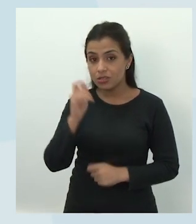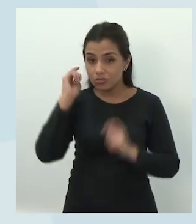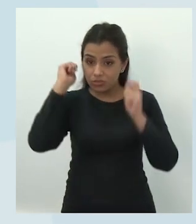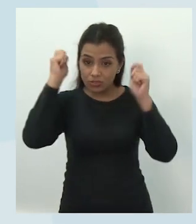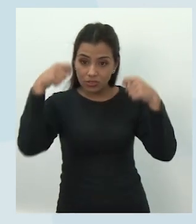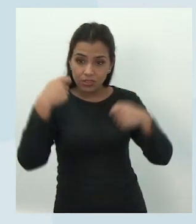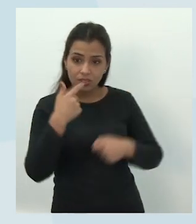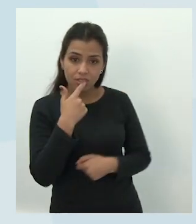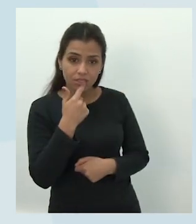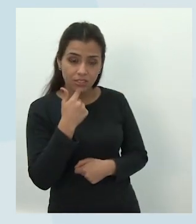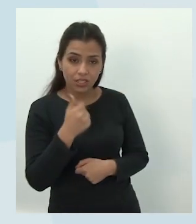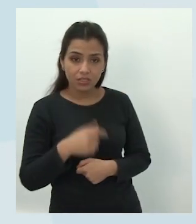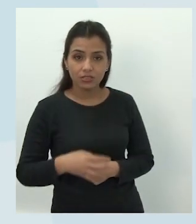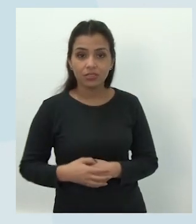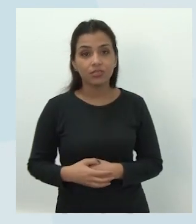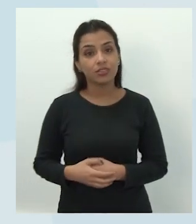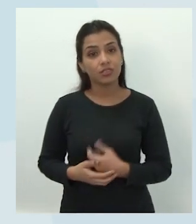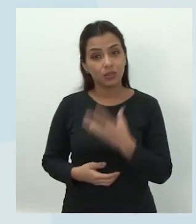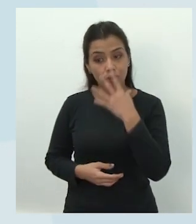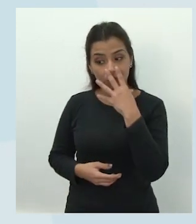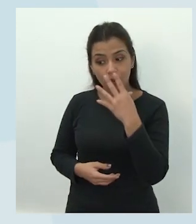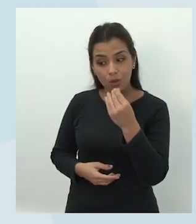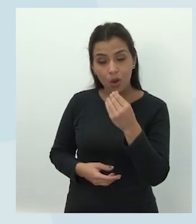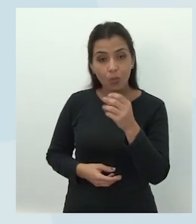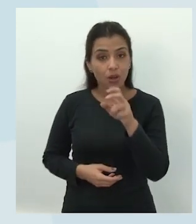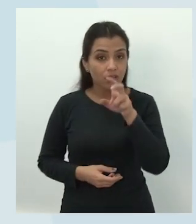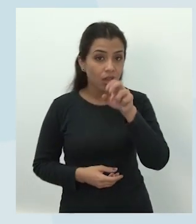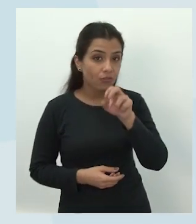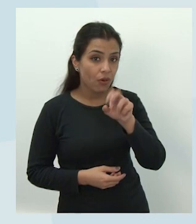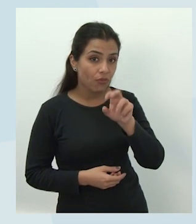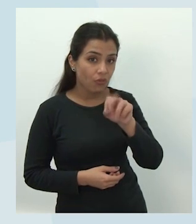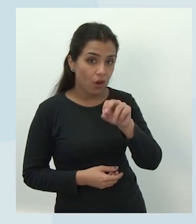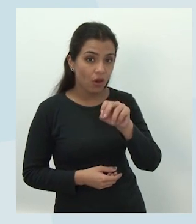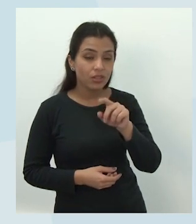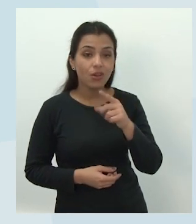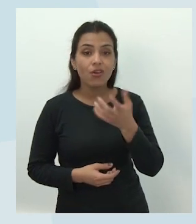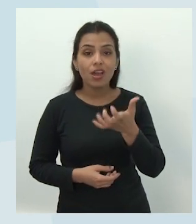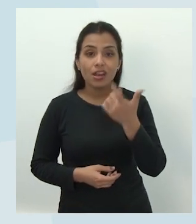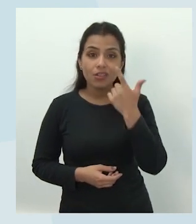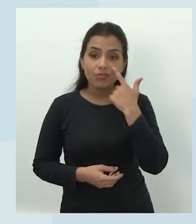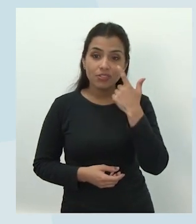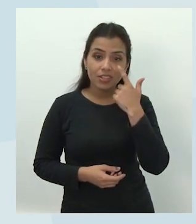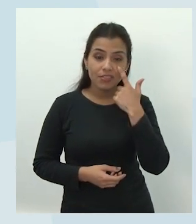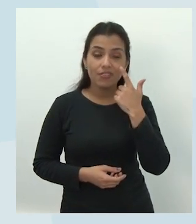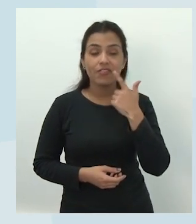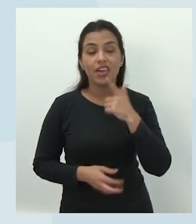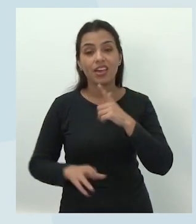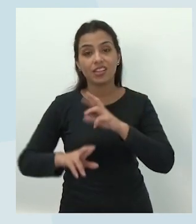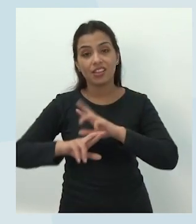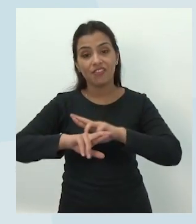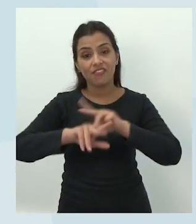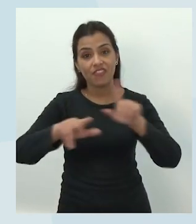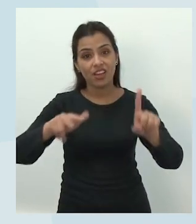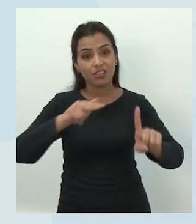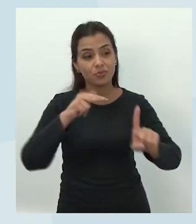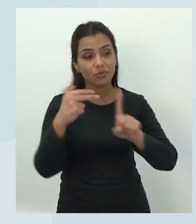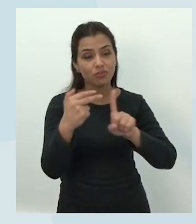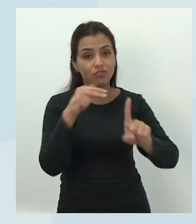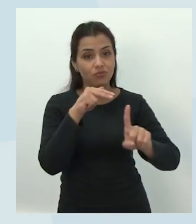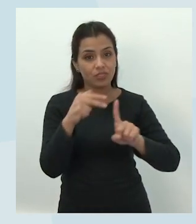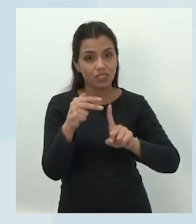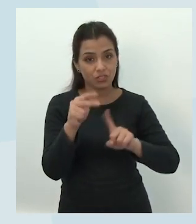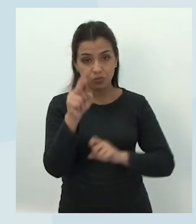próprio lobo a gente não conhece. Então, a proposta é que você perceba e respeite os diferentes pontos de vista de uma mesma história.